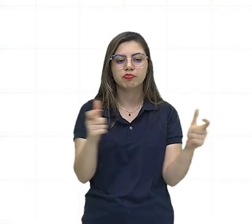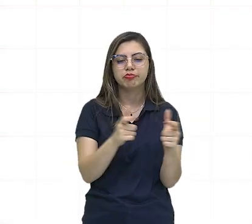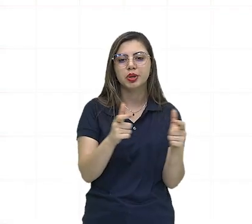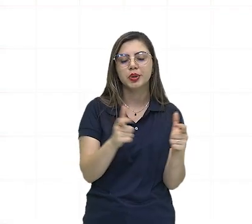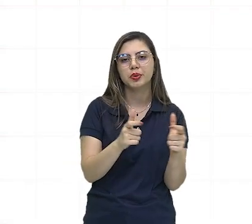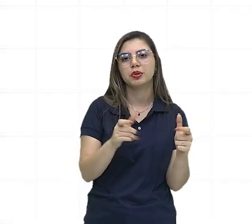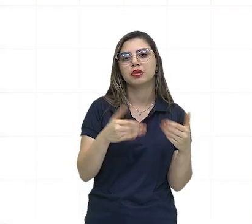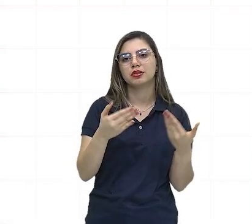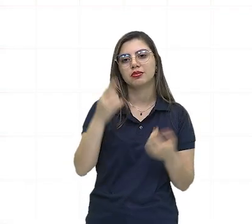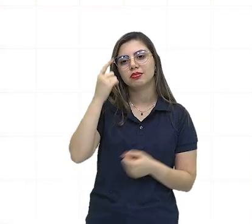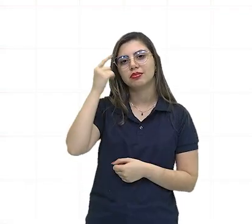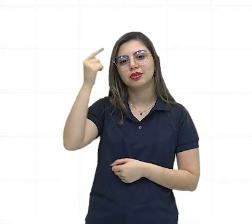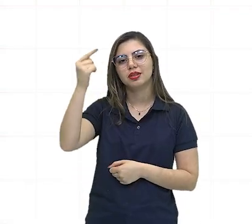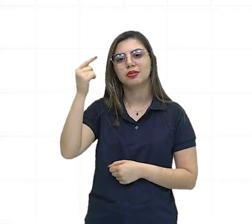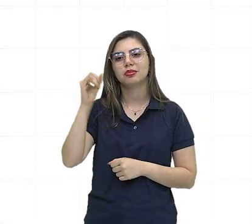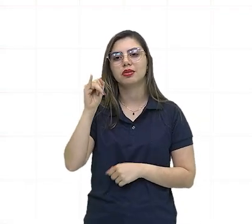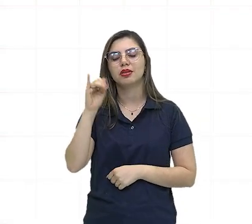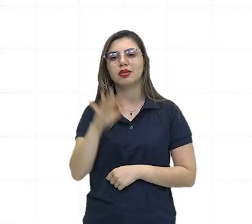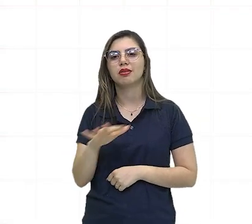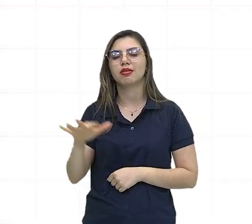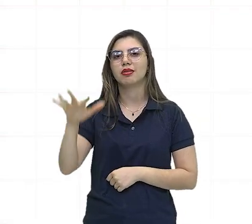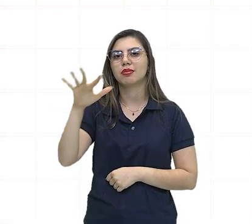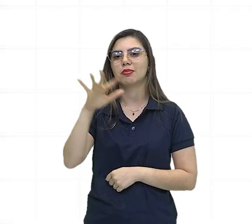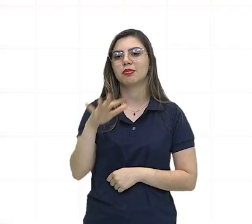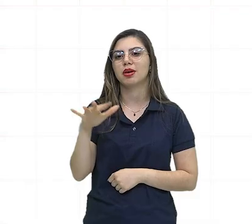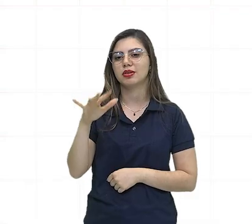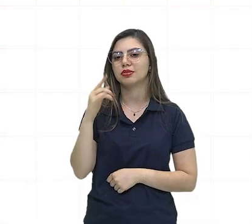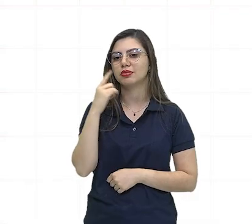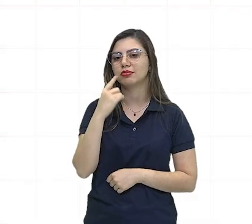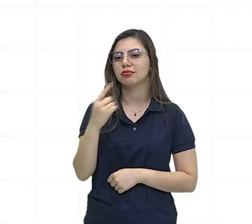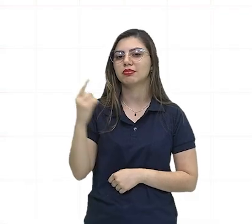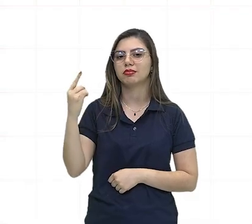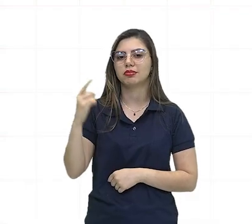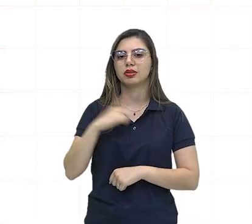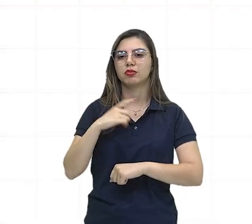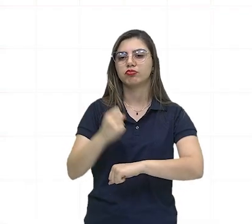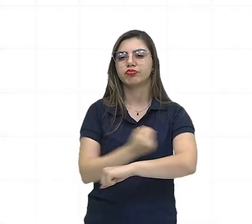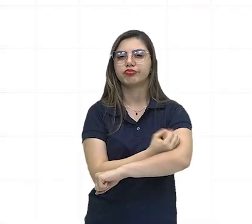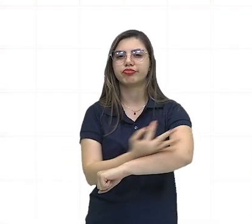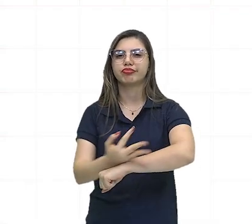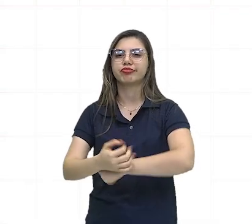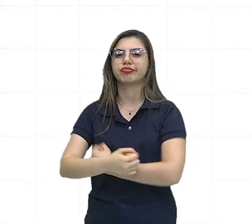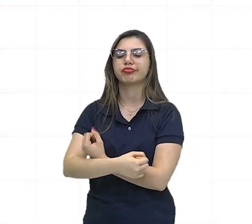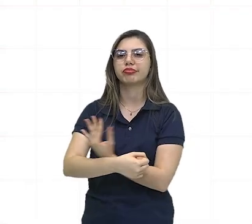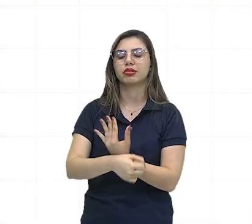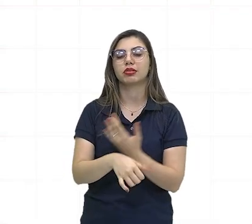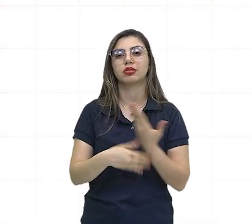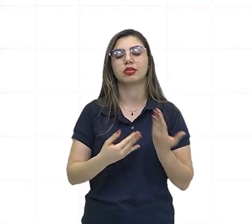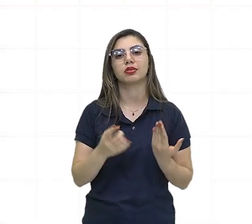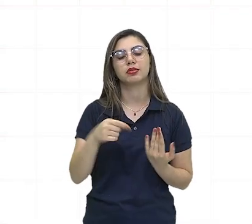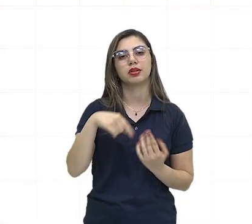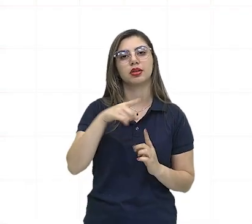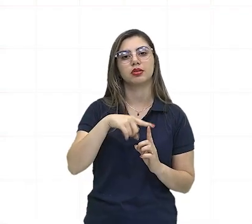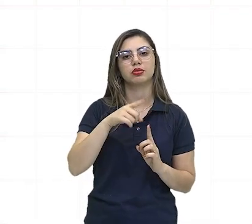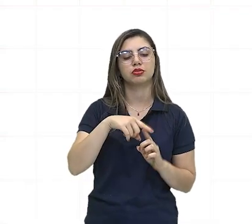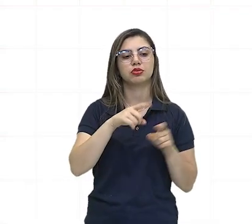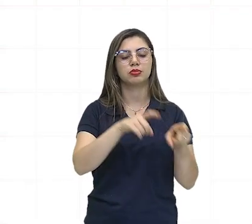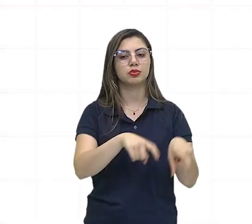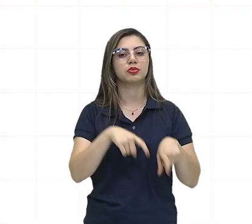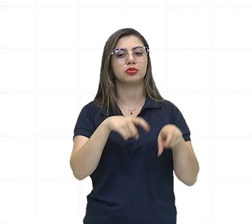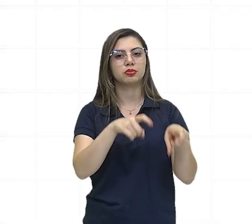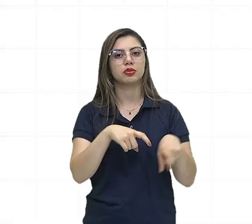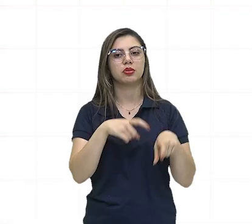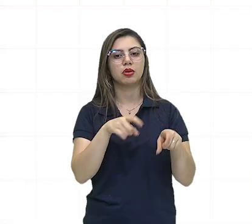lembra muito o desenho de um imenso jardim. Então, ela é um tipo de agricultura